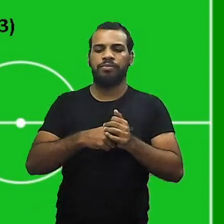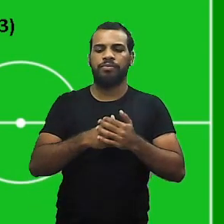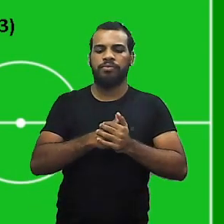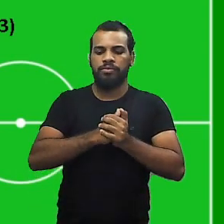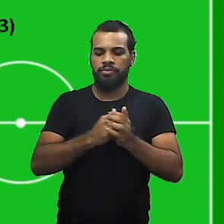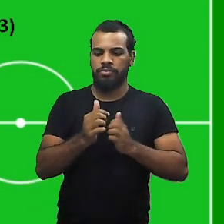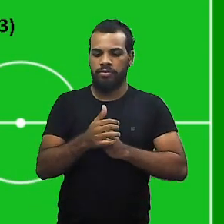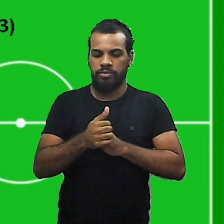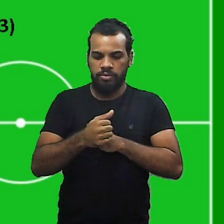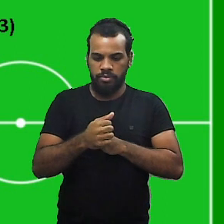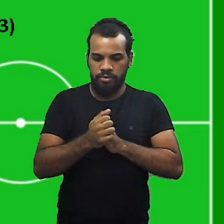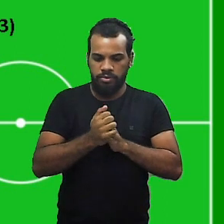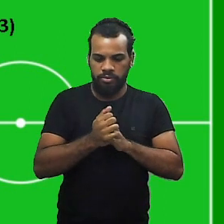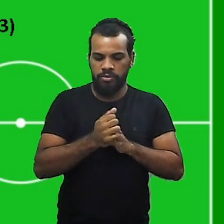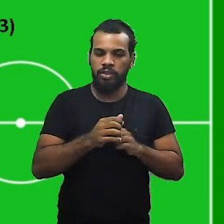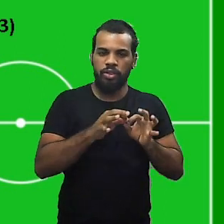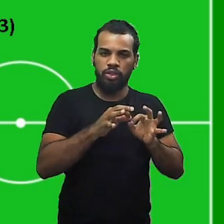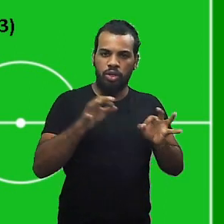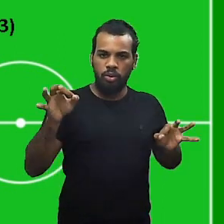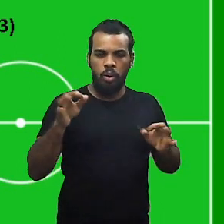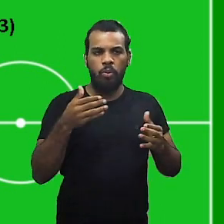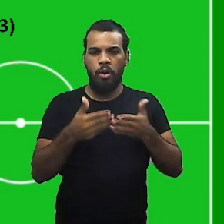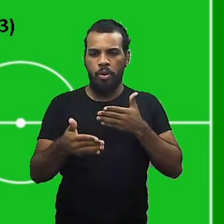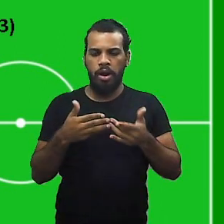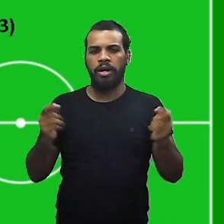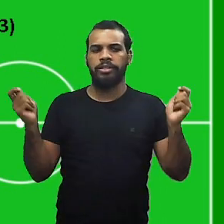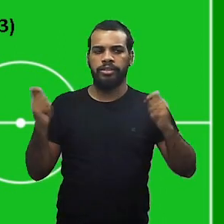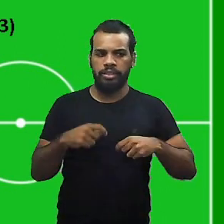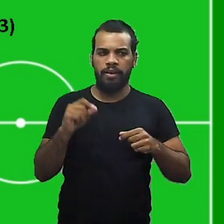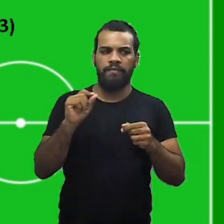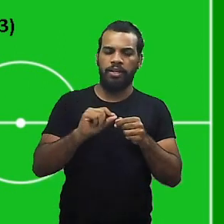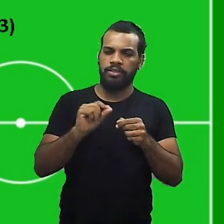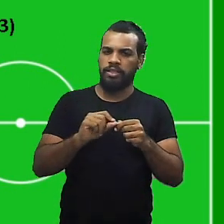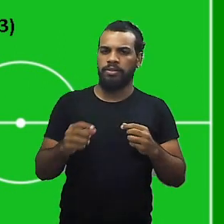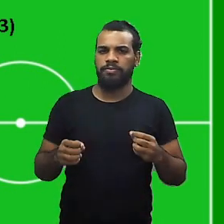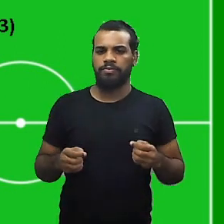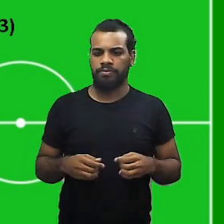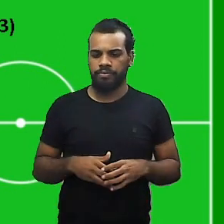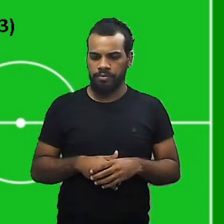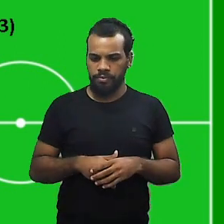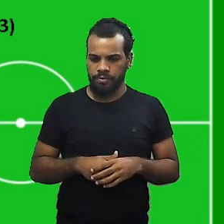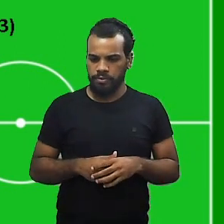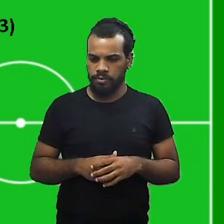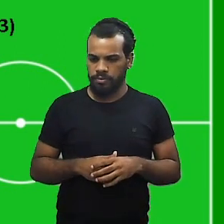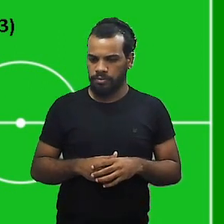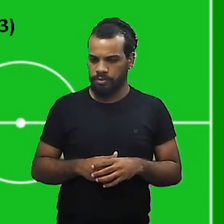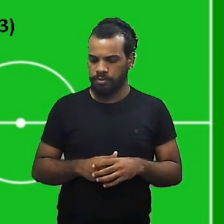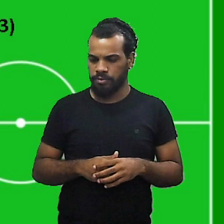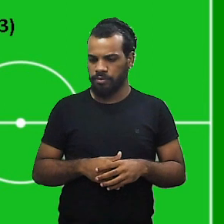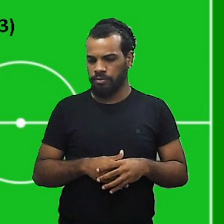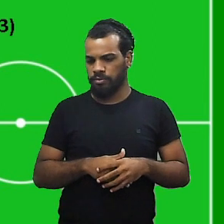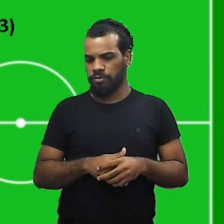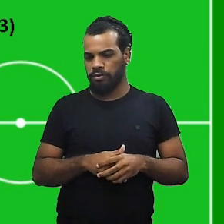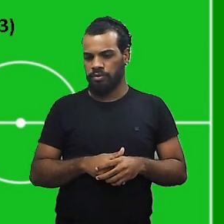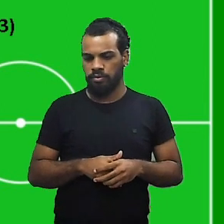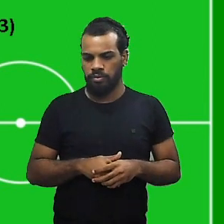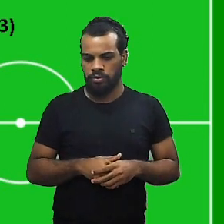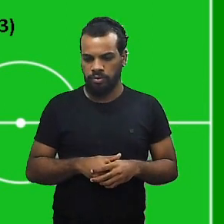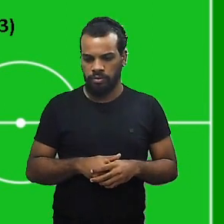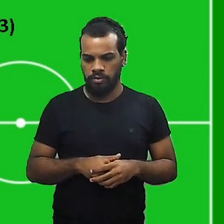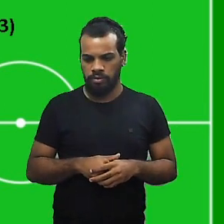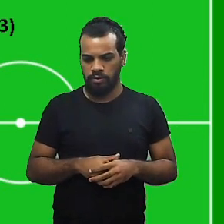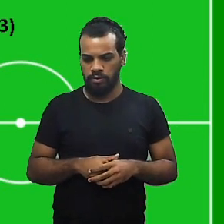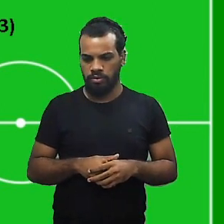pontos quaisquer, eu posso brincar, eu posso encontrar a distância